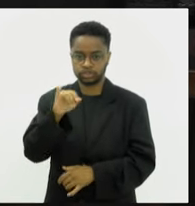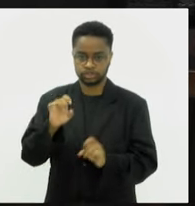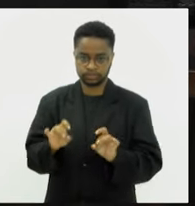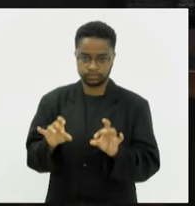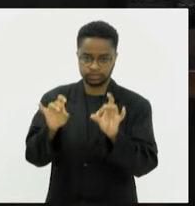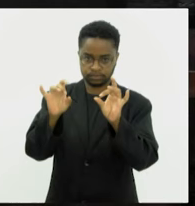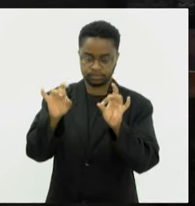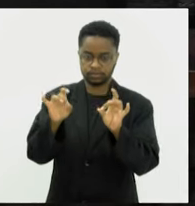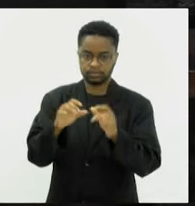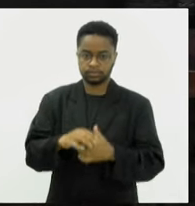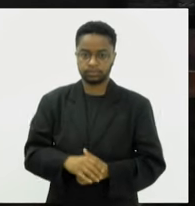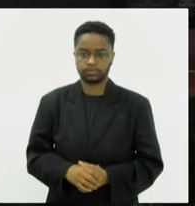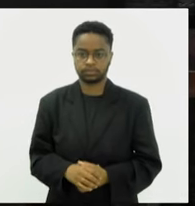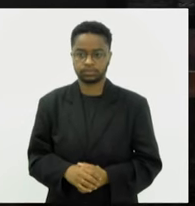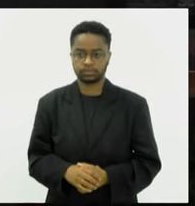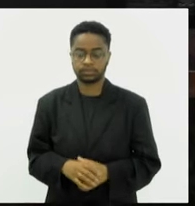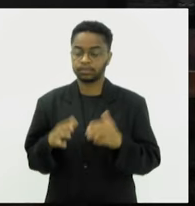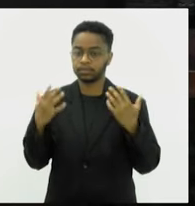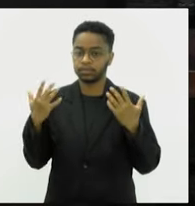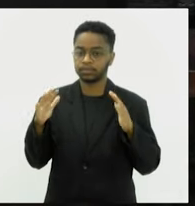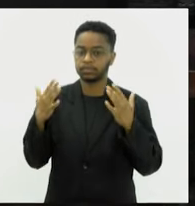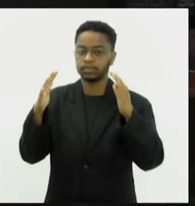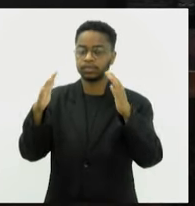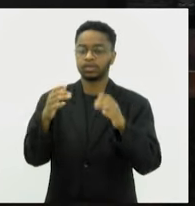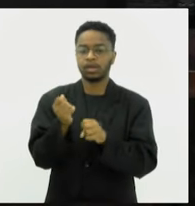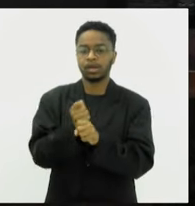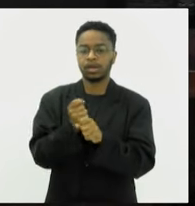de Constância, a ser comemorado